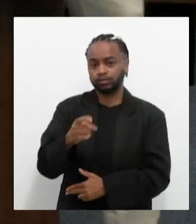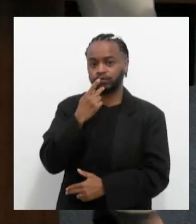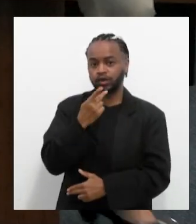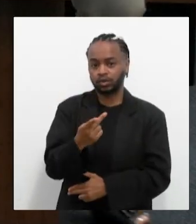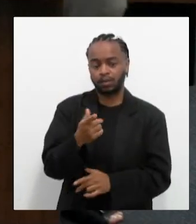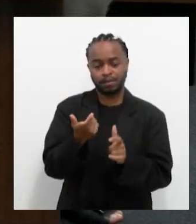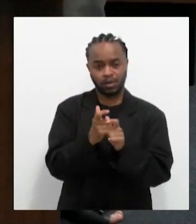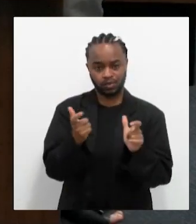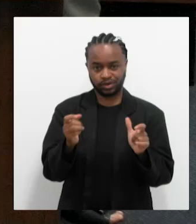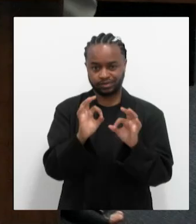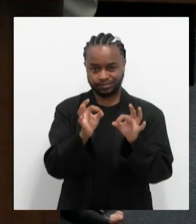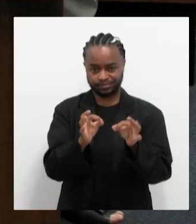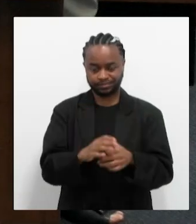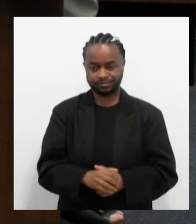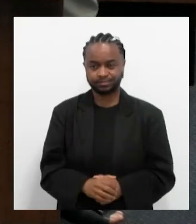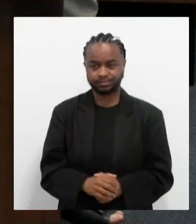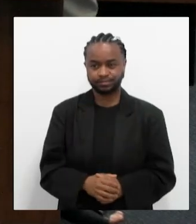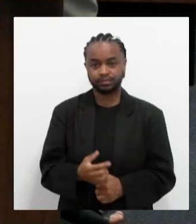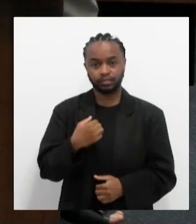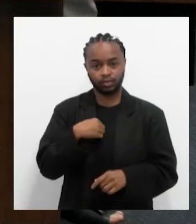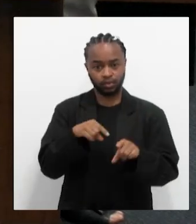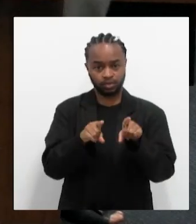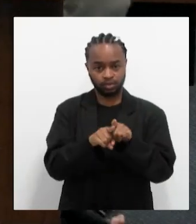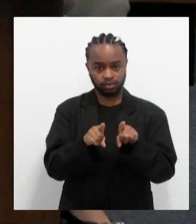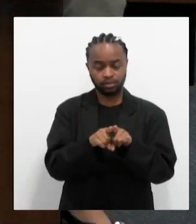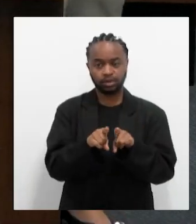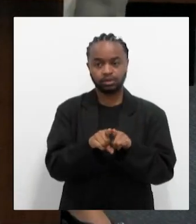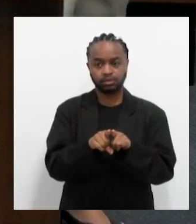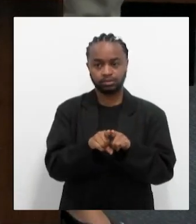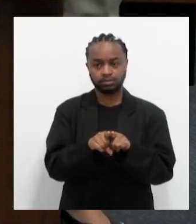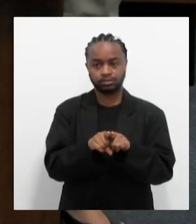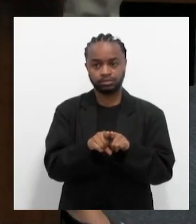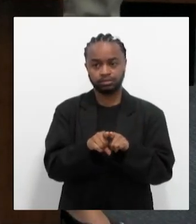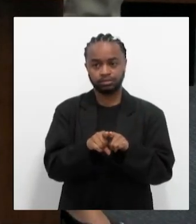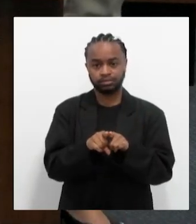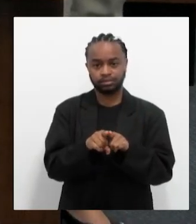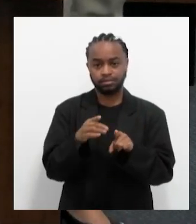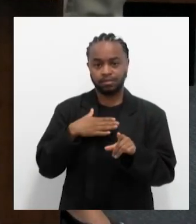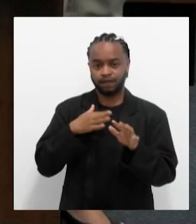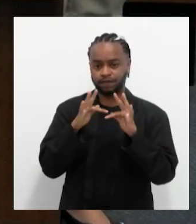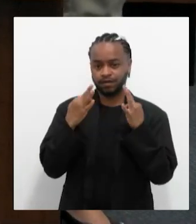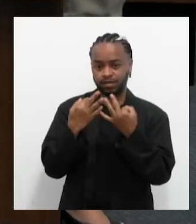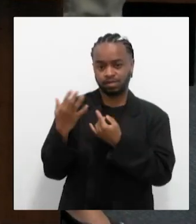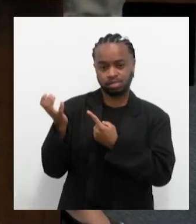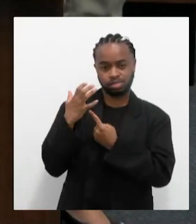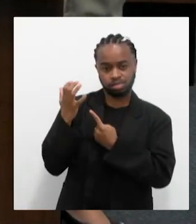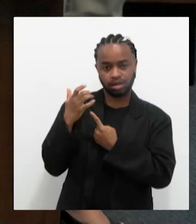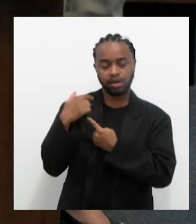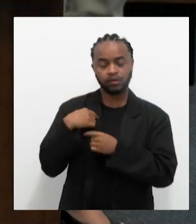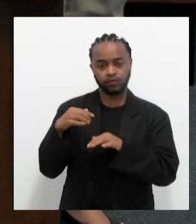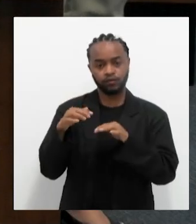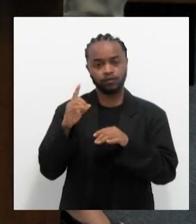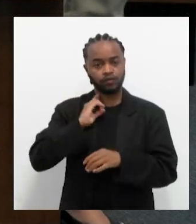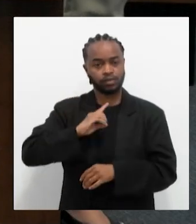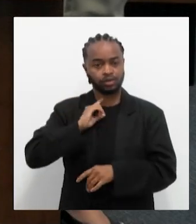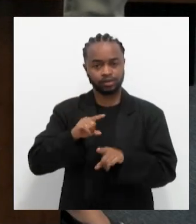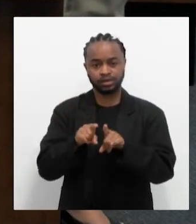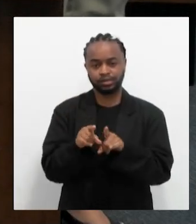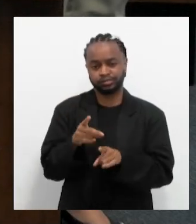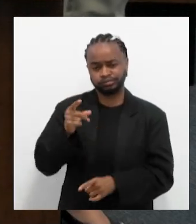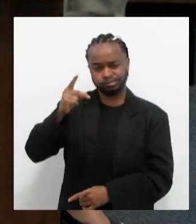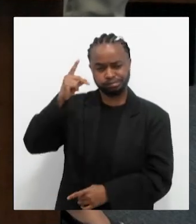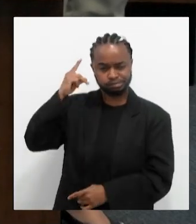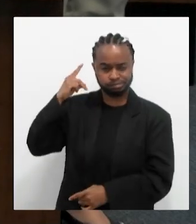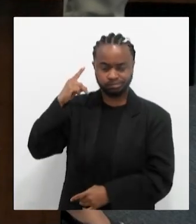a maioria. Eu também, por influência dos meus pais, sou Flamengo desde a mais tenra